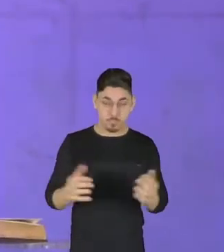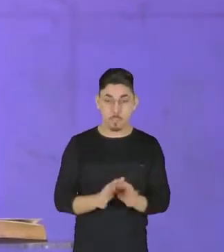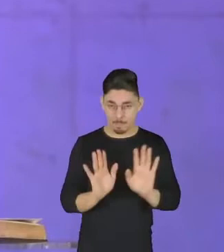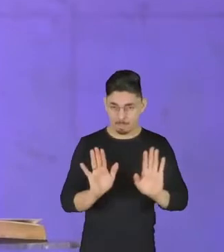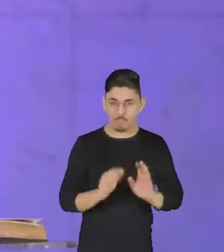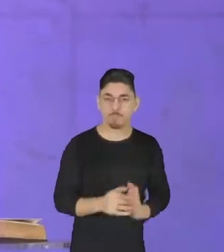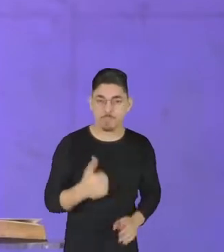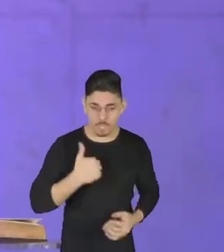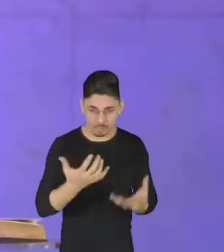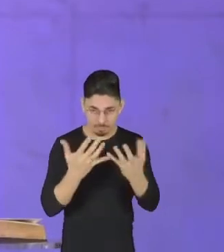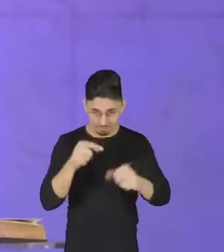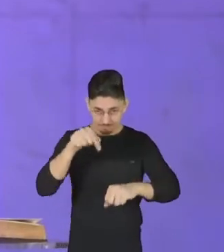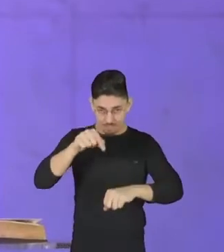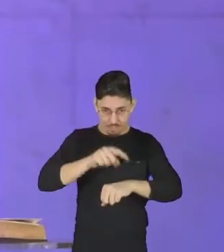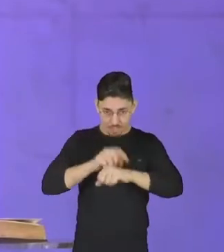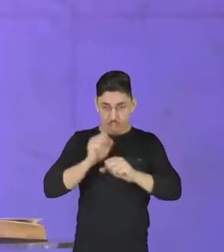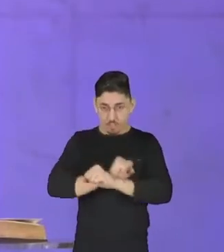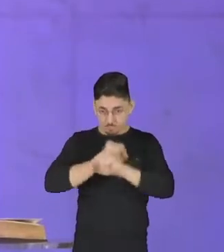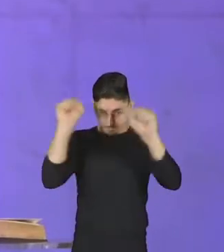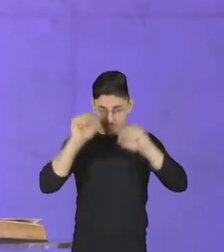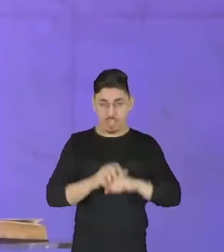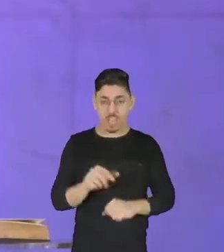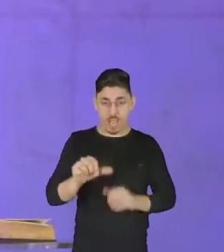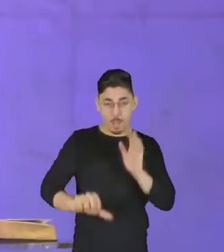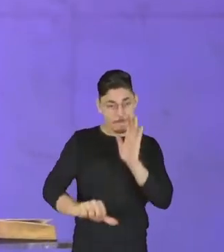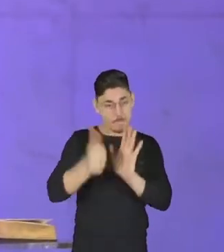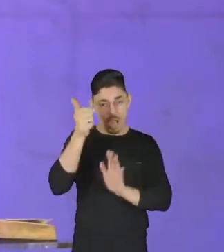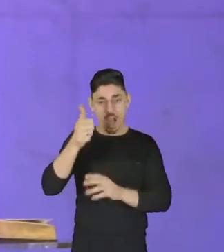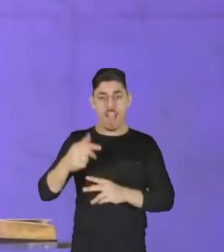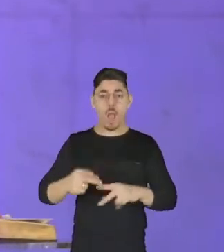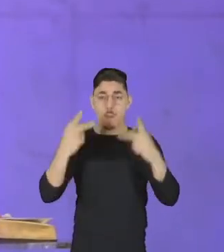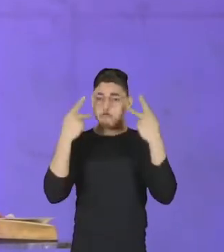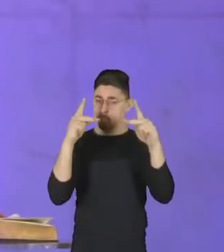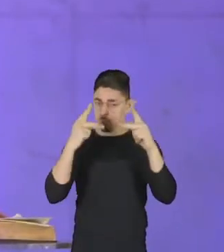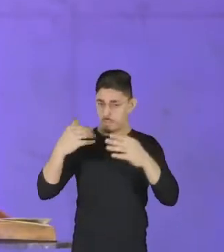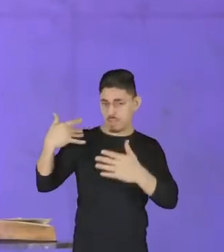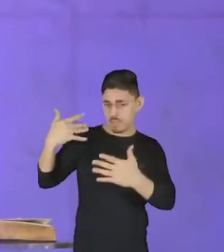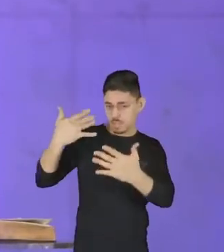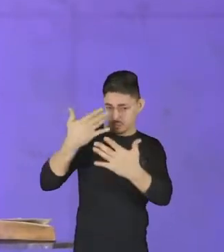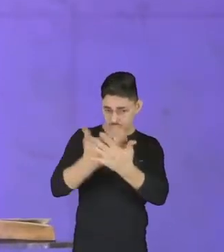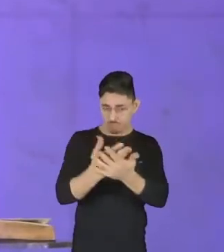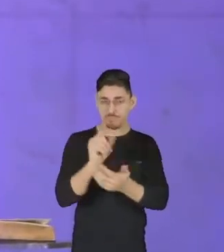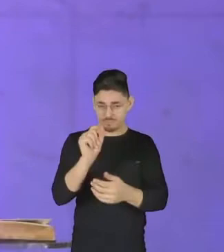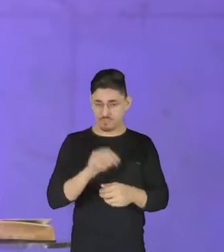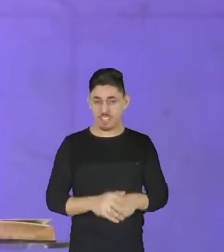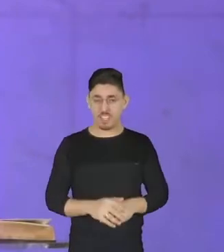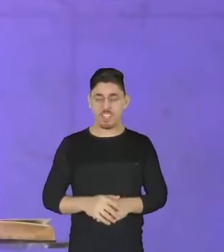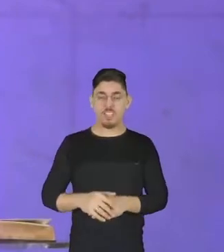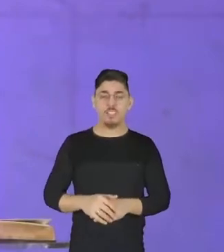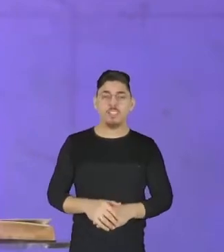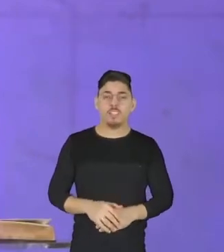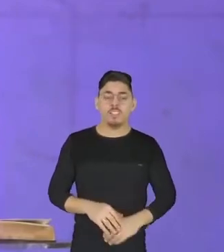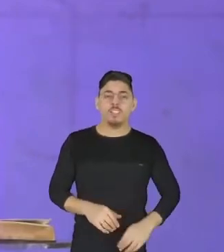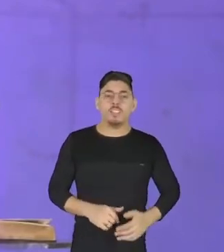E eu quero nesta manhã, nesta primeira série, nesta primeira mensagem da nossa